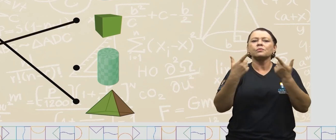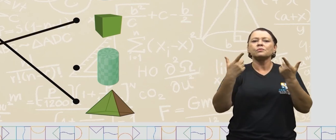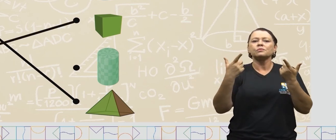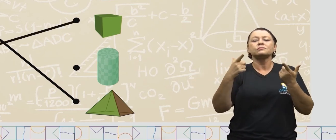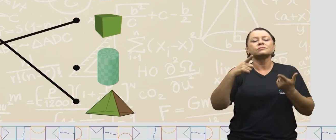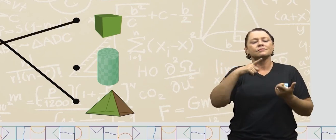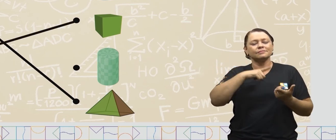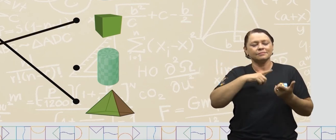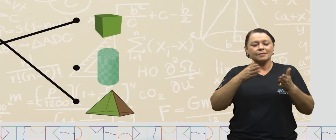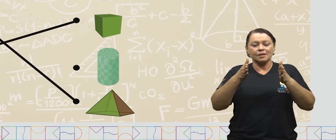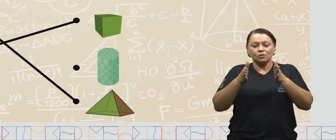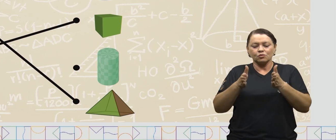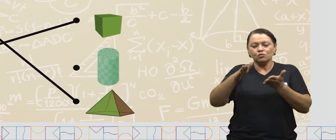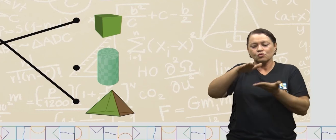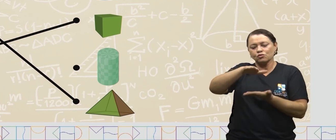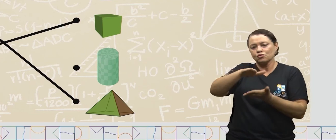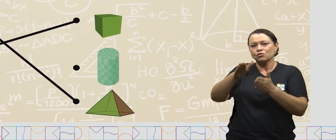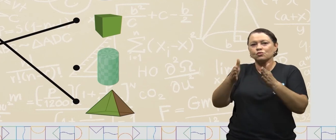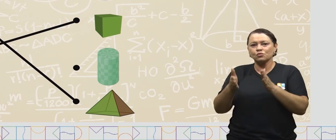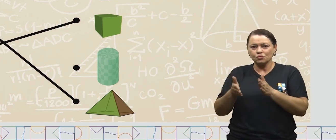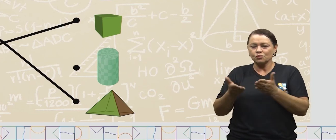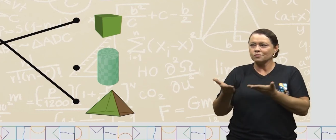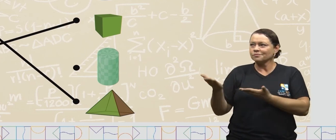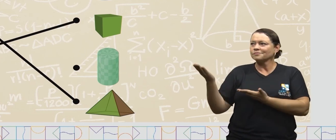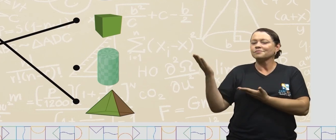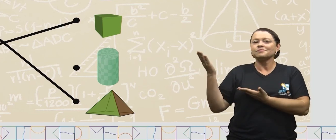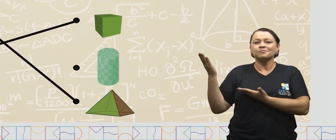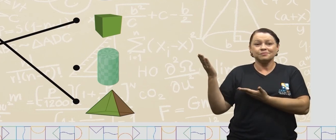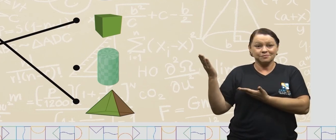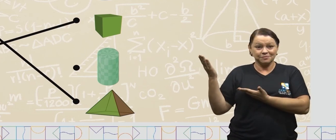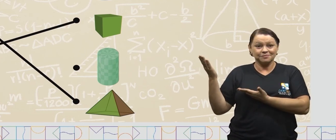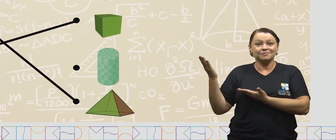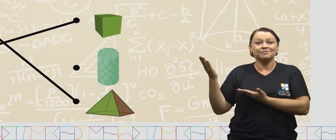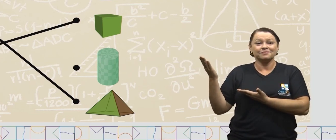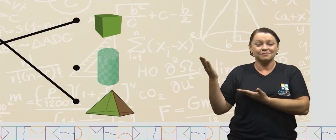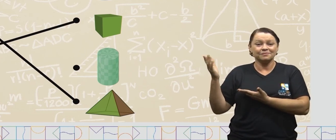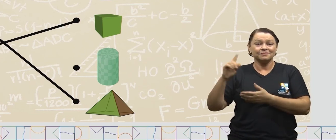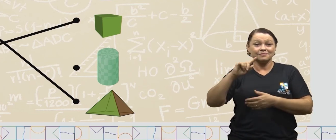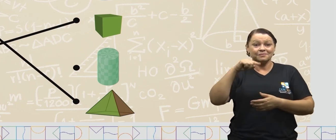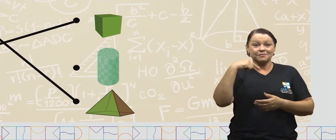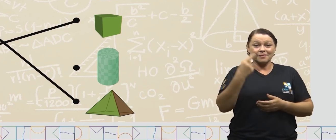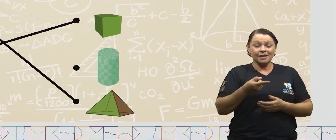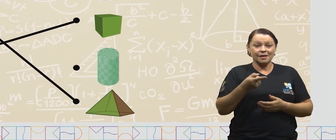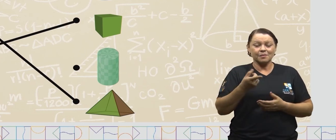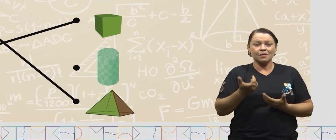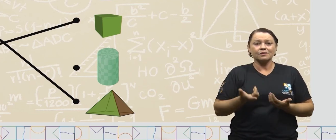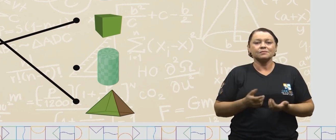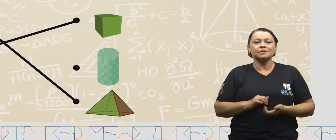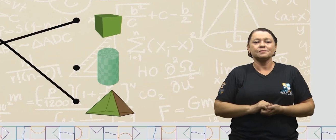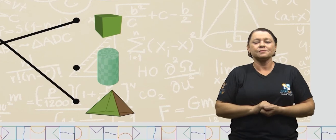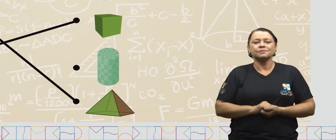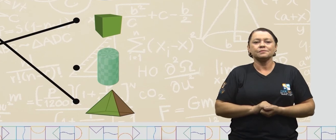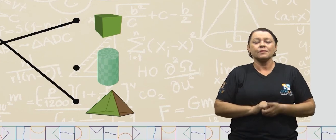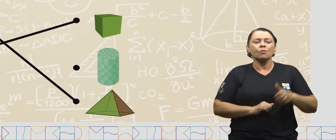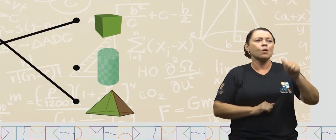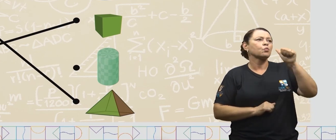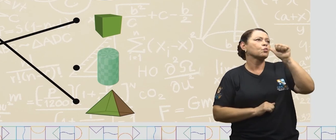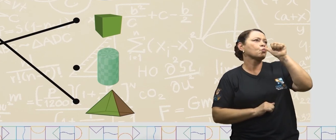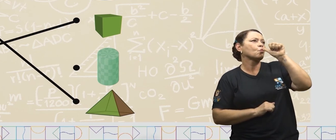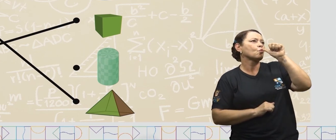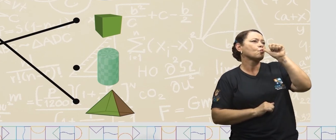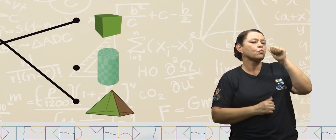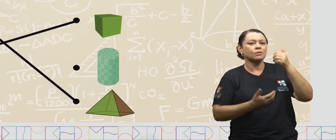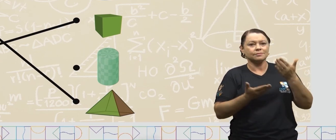bem. O dado tem um formato cúbico, ou seja, é o formato de um cubo. E a próxima imagem, nós temos aí